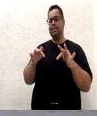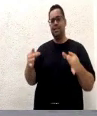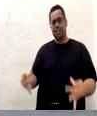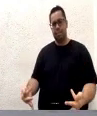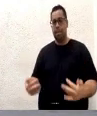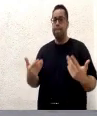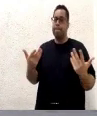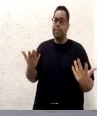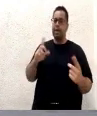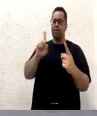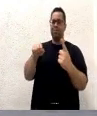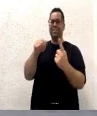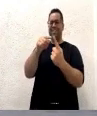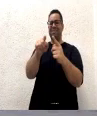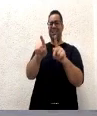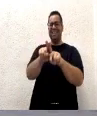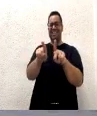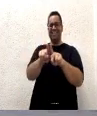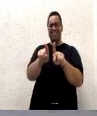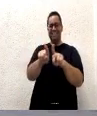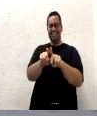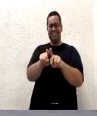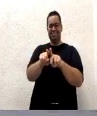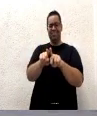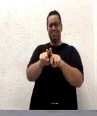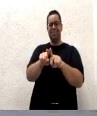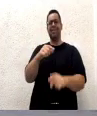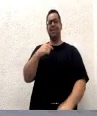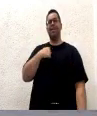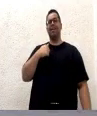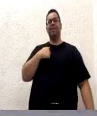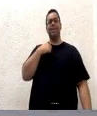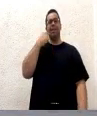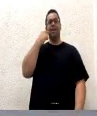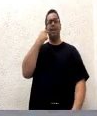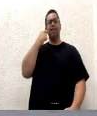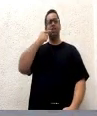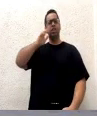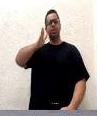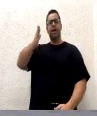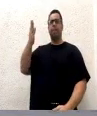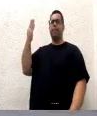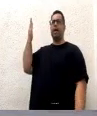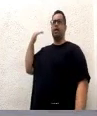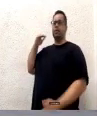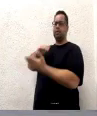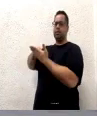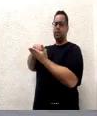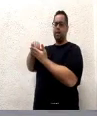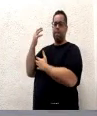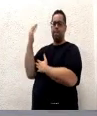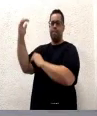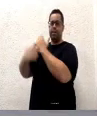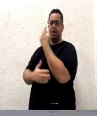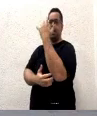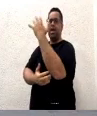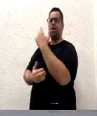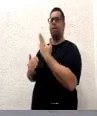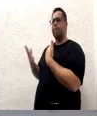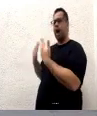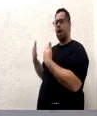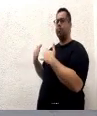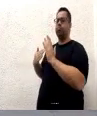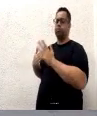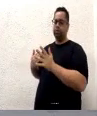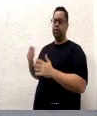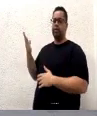mas objetivo e audacioso, e que a gente vem conversando já na Secretaria do Meio Ambiente. A Secretaria do Meio Ambiente, por exemplo, tem bastante